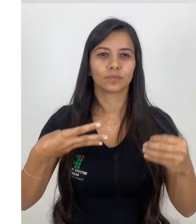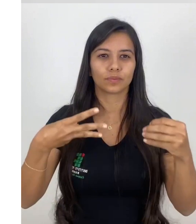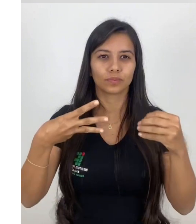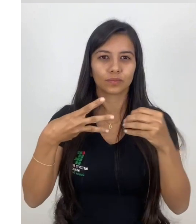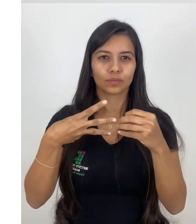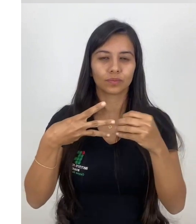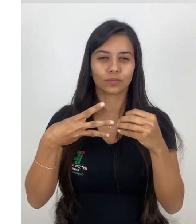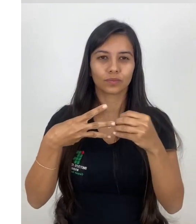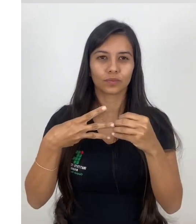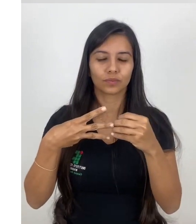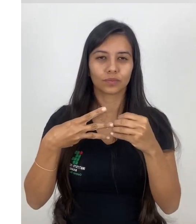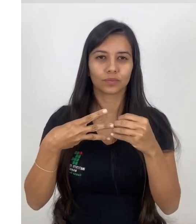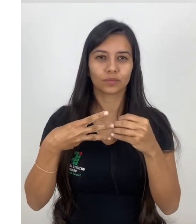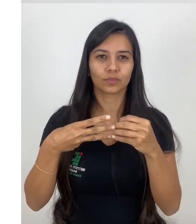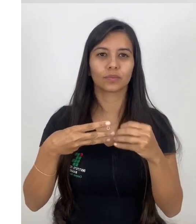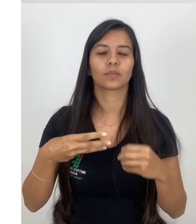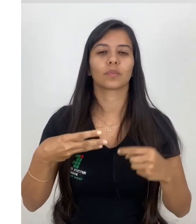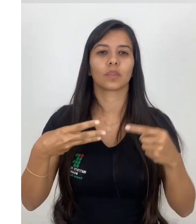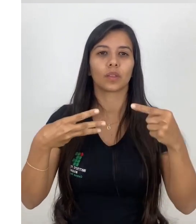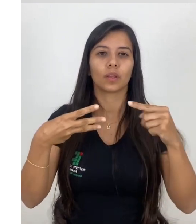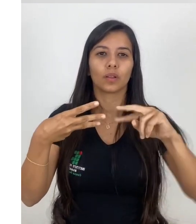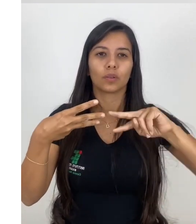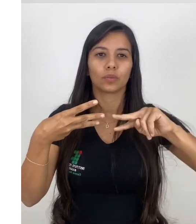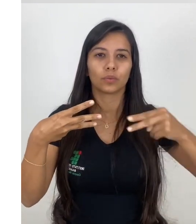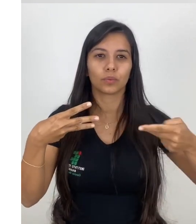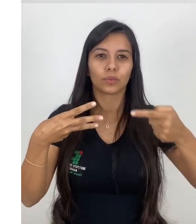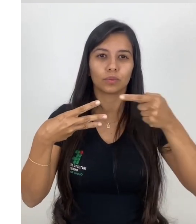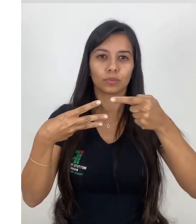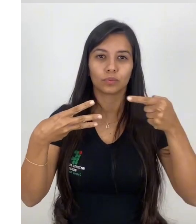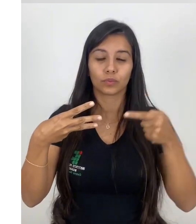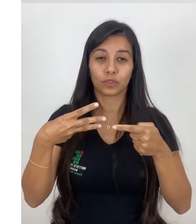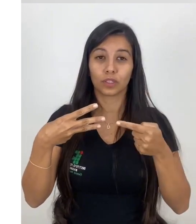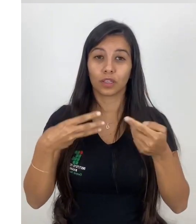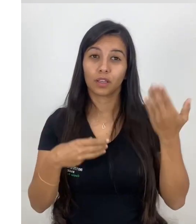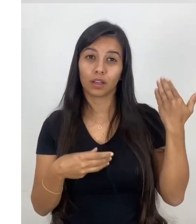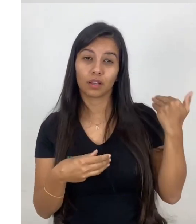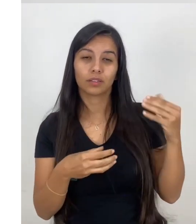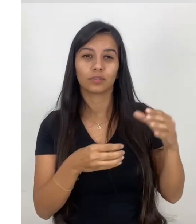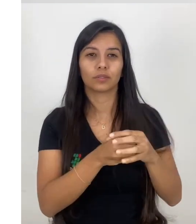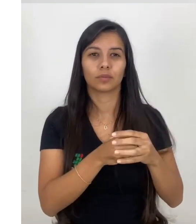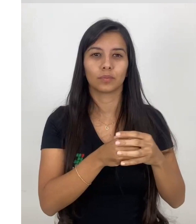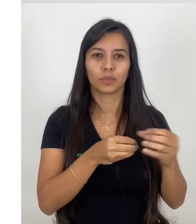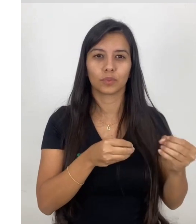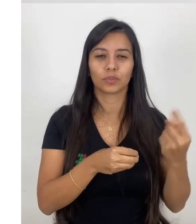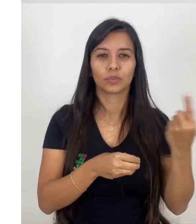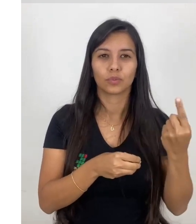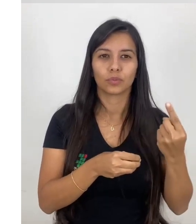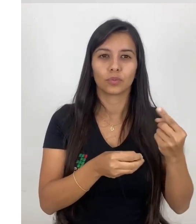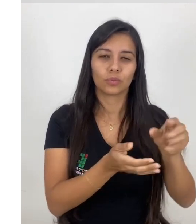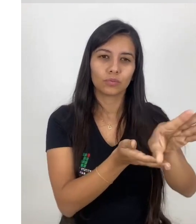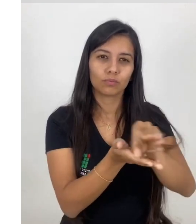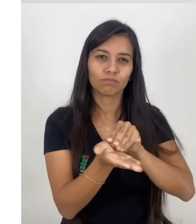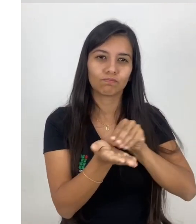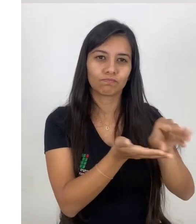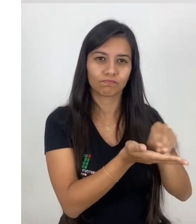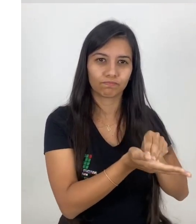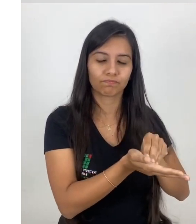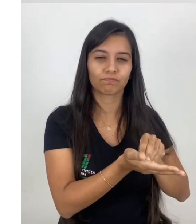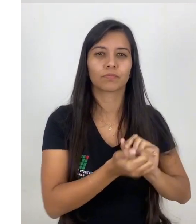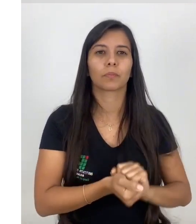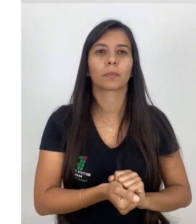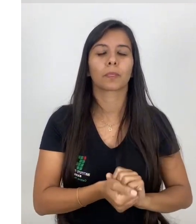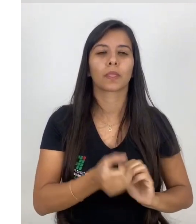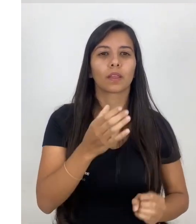células haploides que vieram da meiose 1, elas agora vão passar por tudo que é comum de uma prófase, que é rompimento